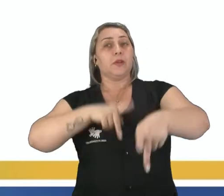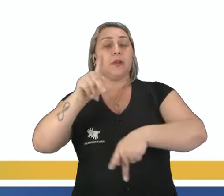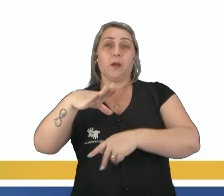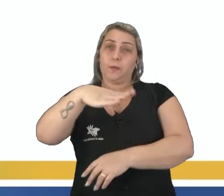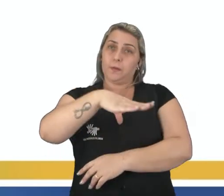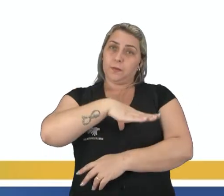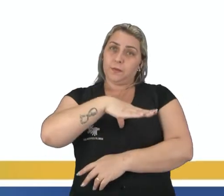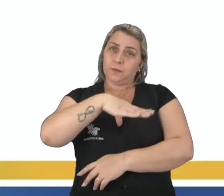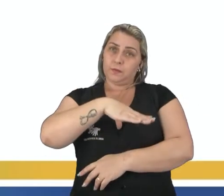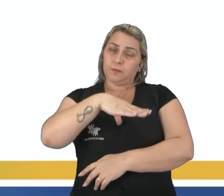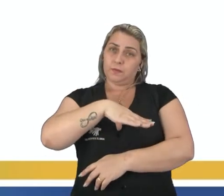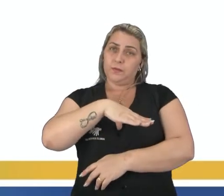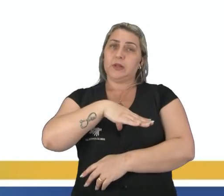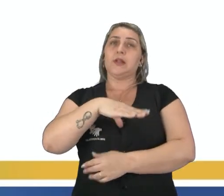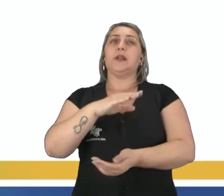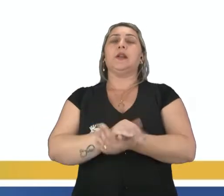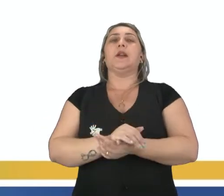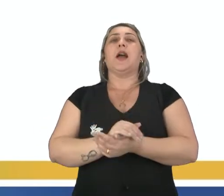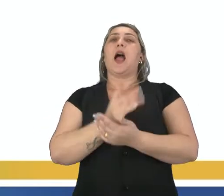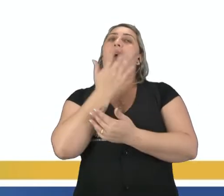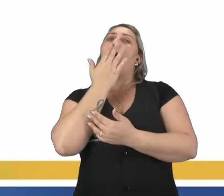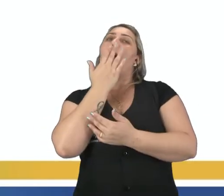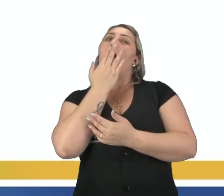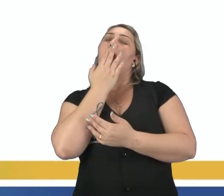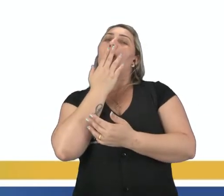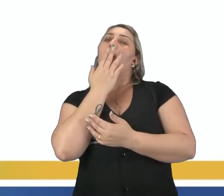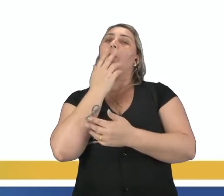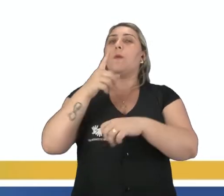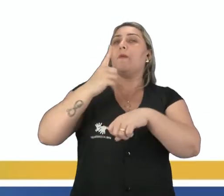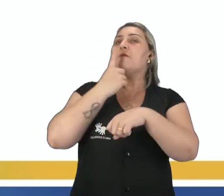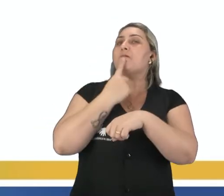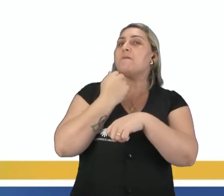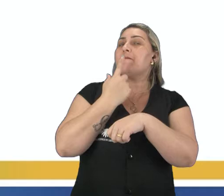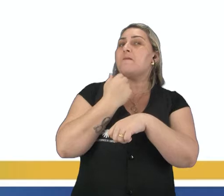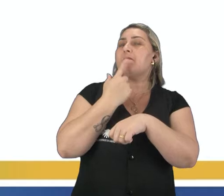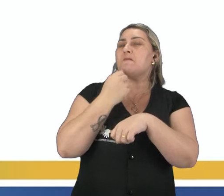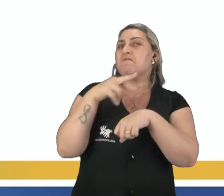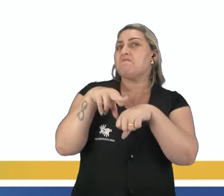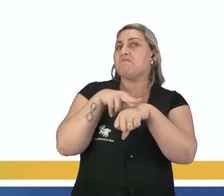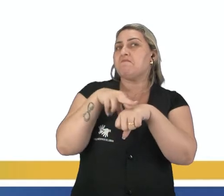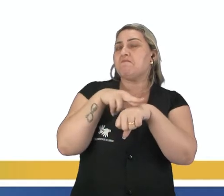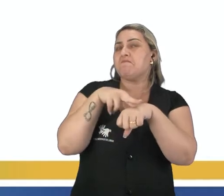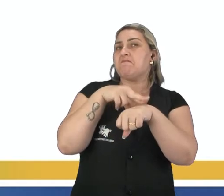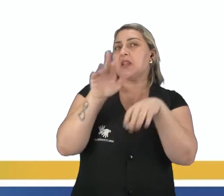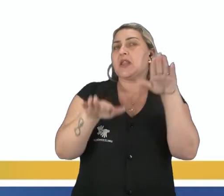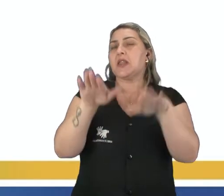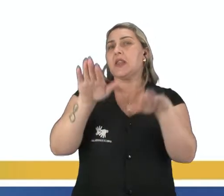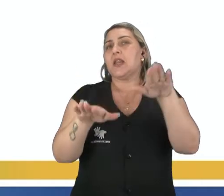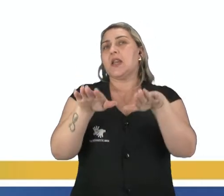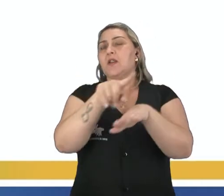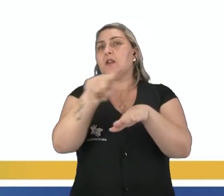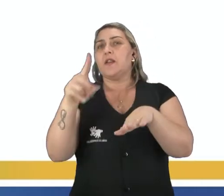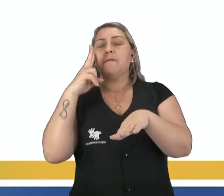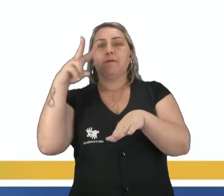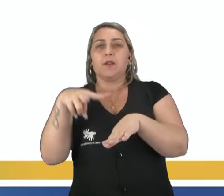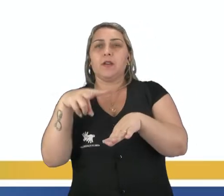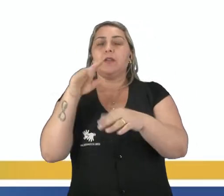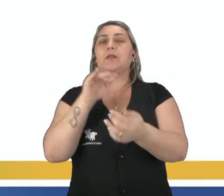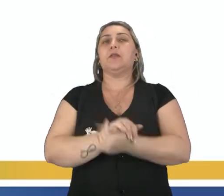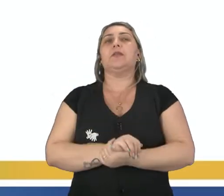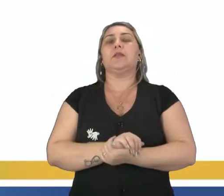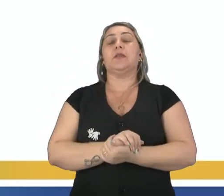população urbana, que é essa coloração meio avermelhada ou roxa, depende de cada um que você está vendo